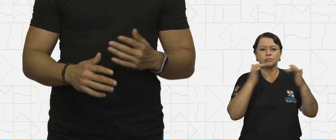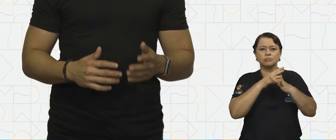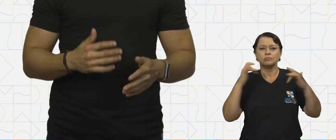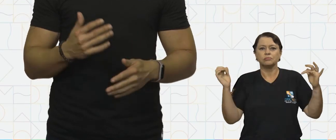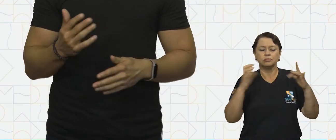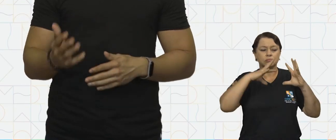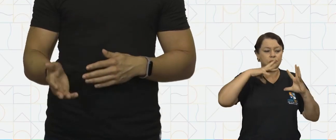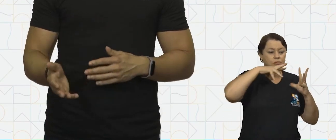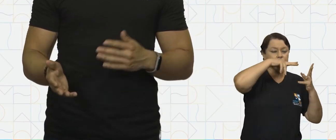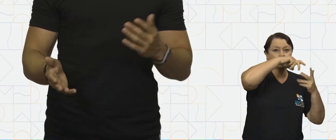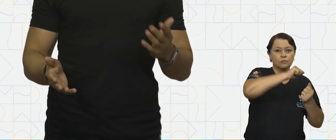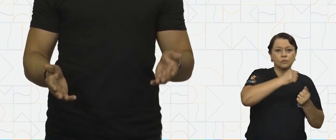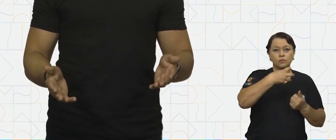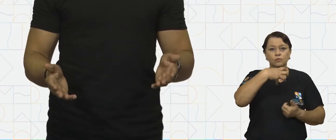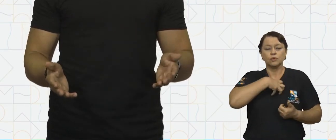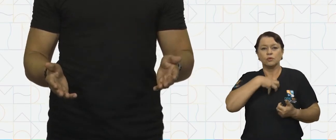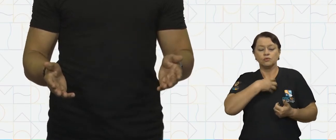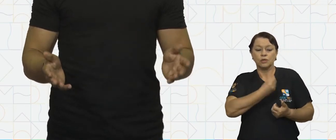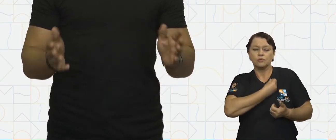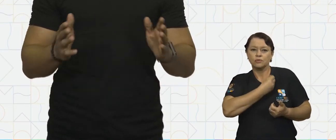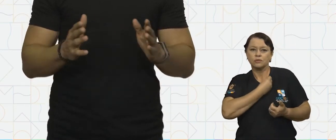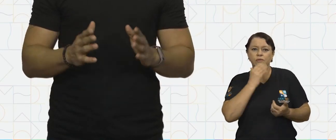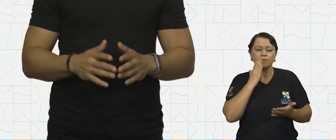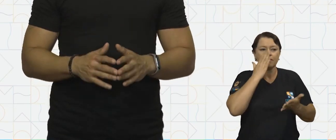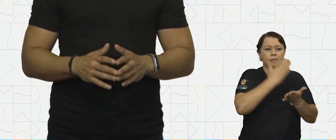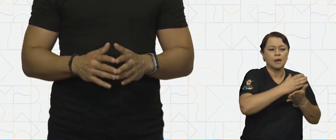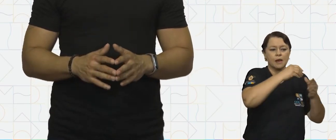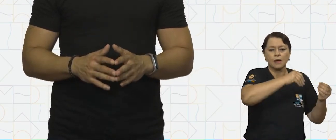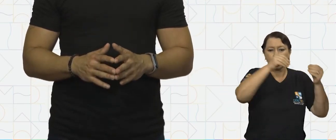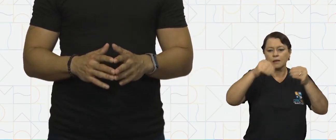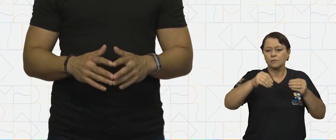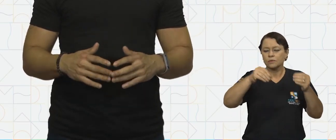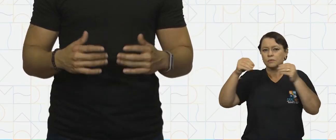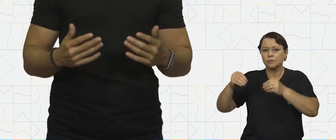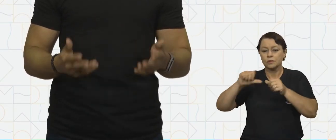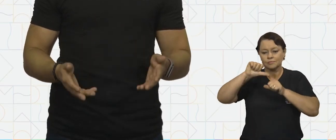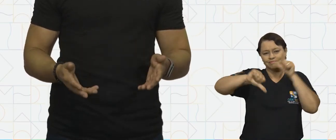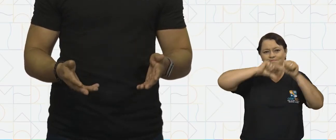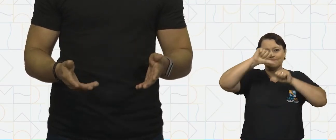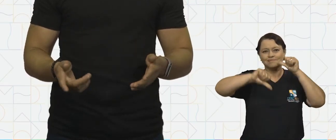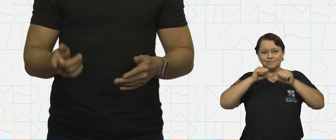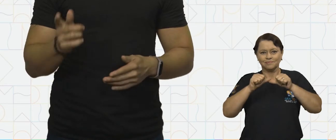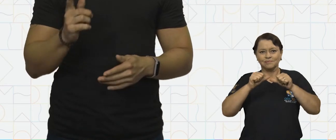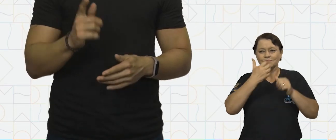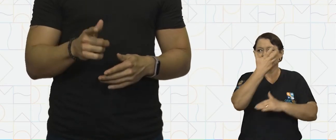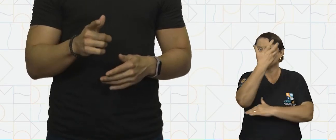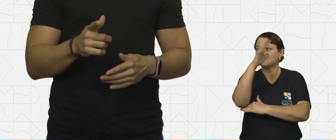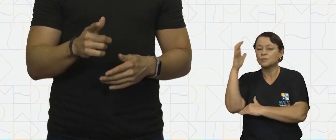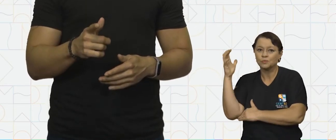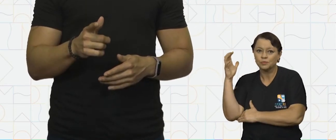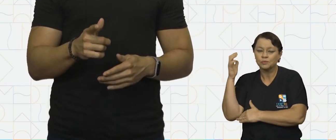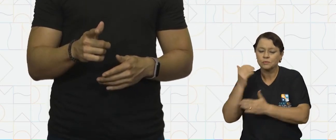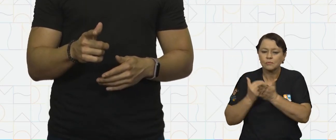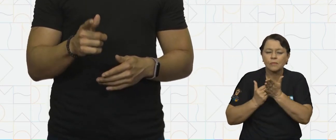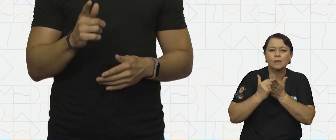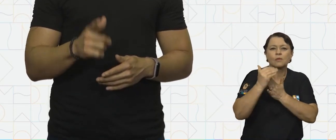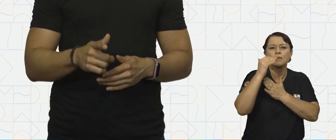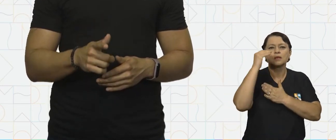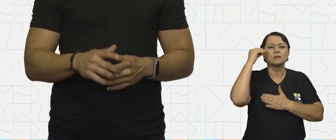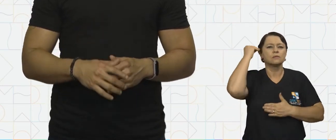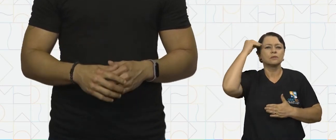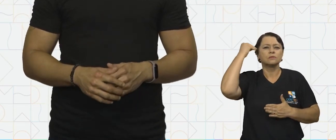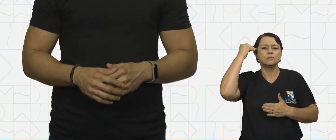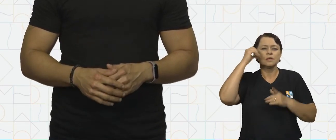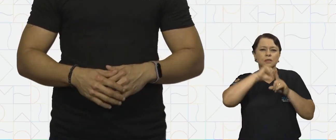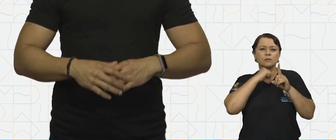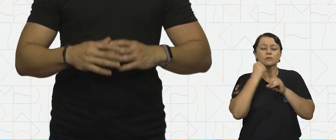os modos de vida nômade e sedentário, com as transformações sofridas pelo meio natural, a partir das experiências sociais do